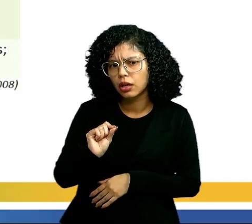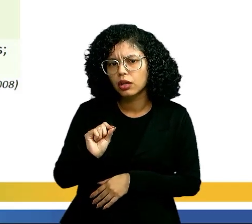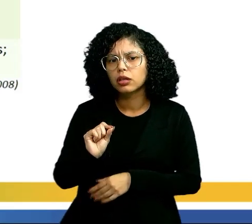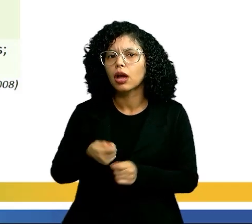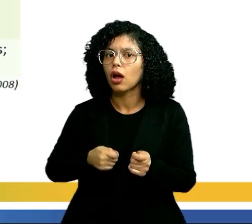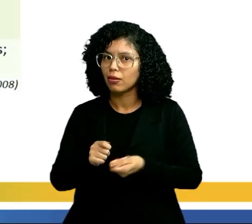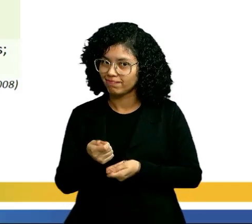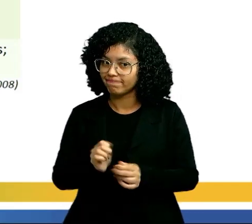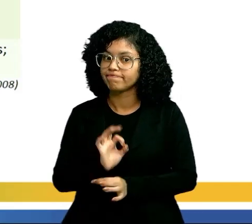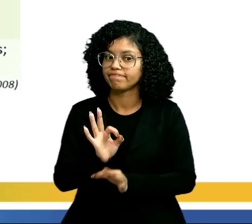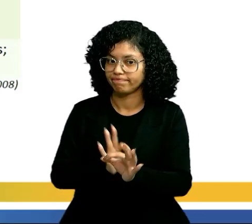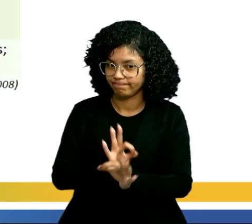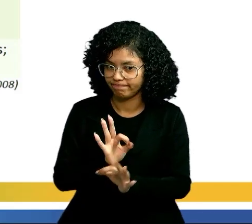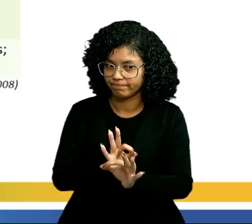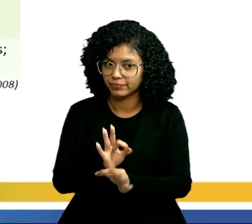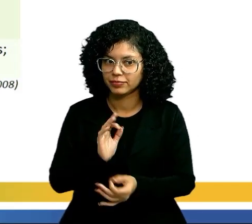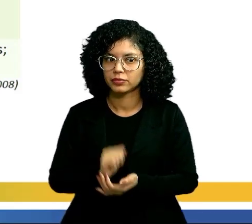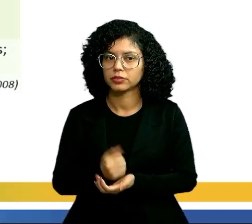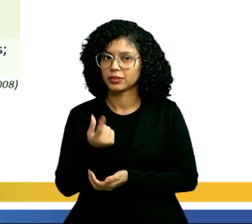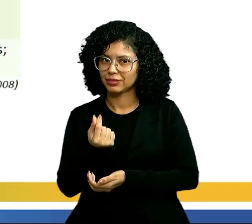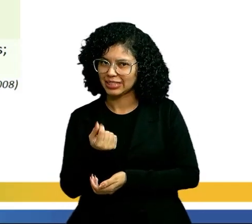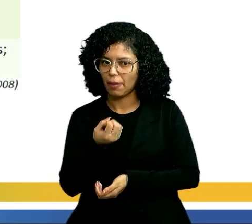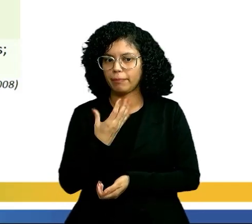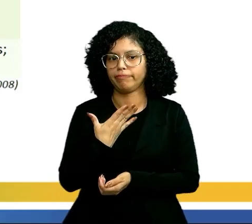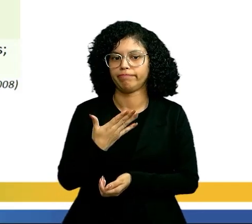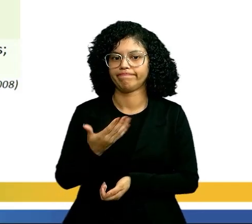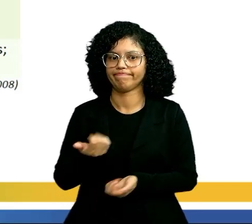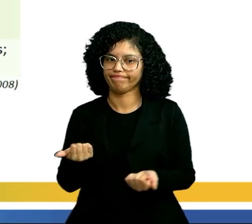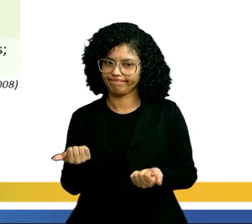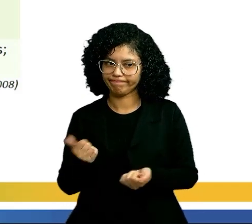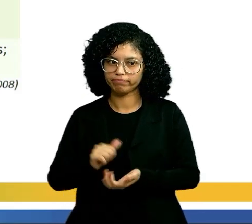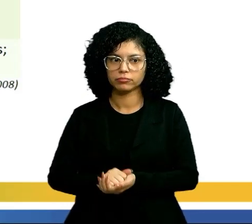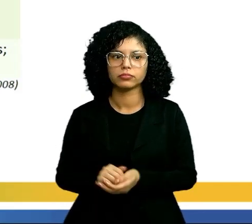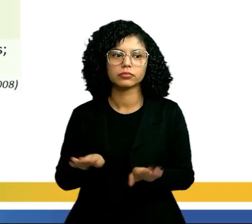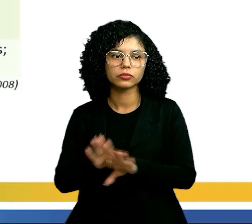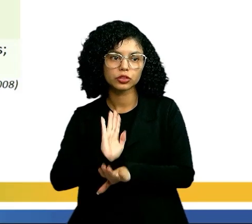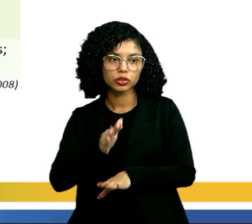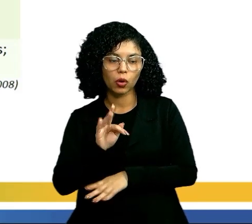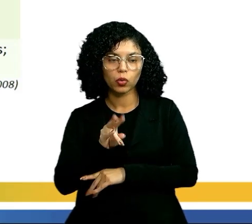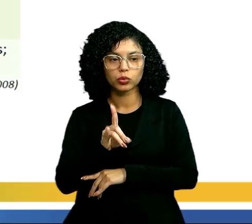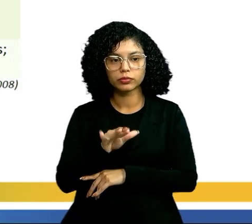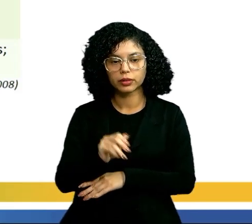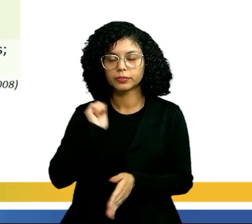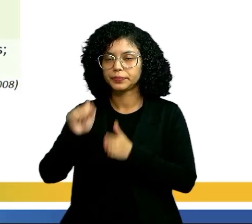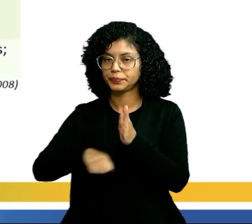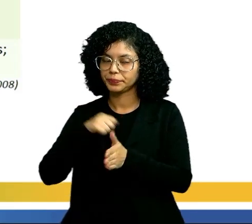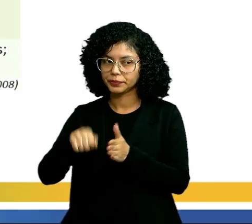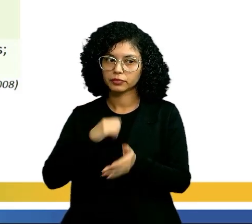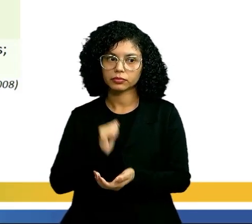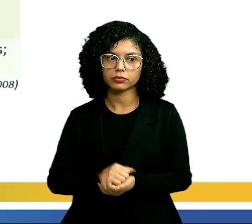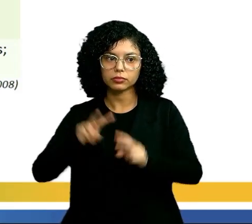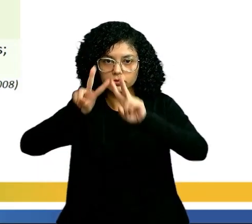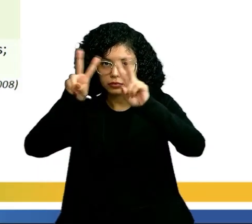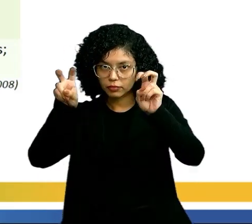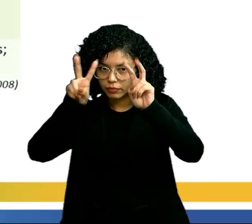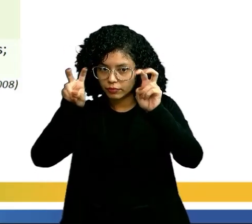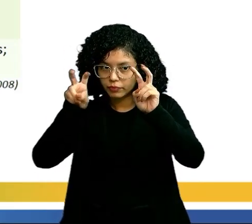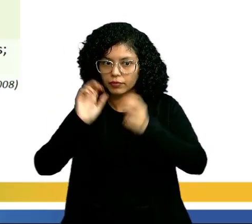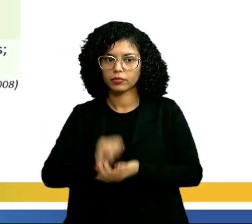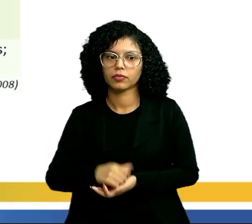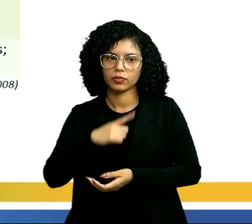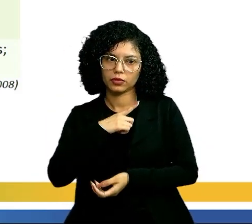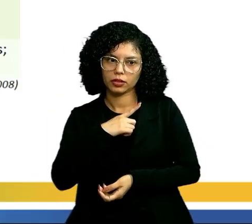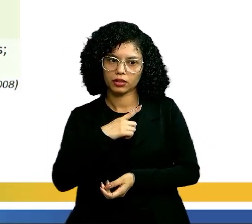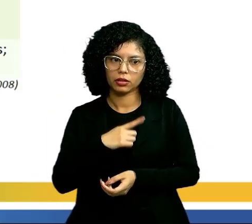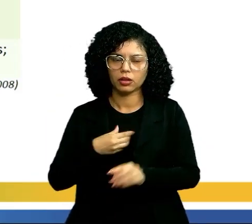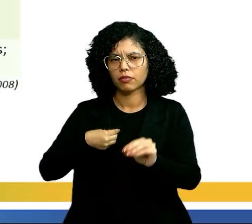da manutenção também não é muito barata. Já o rodoviário, em termos de vantagem, ele possui